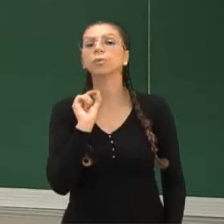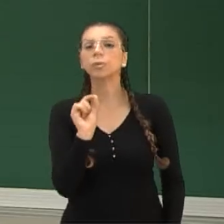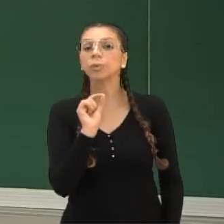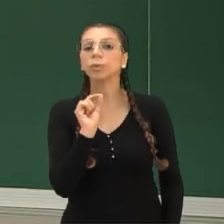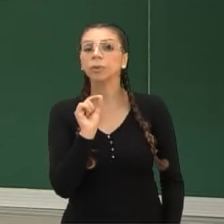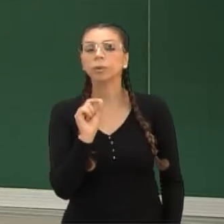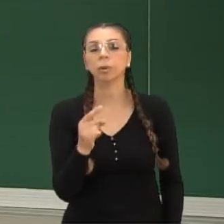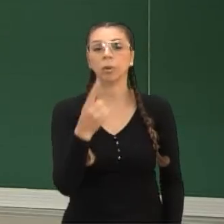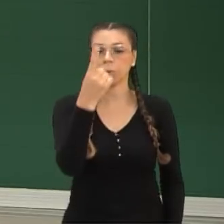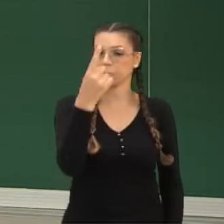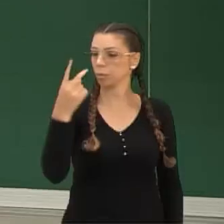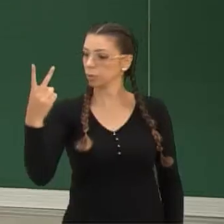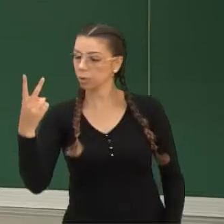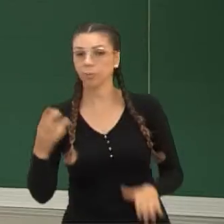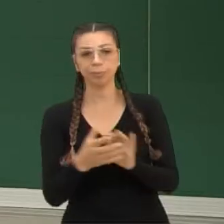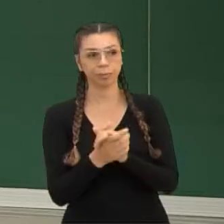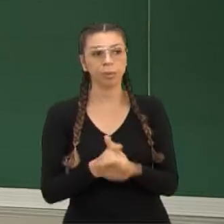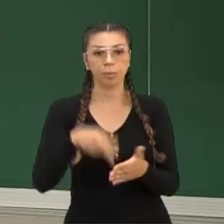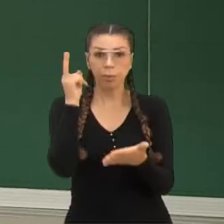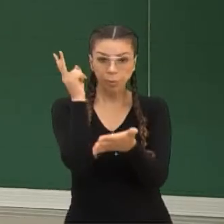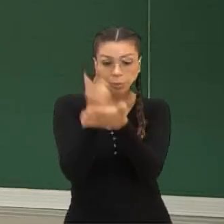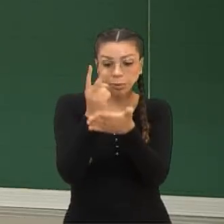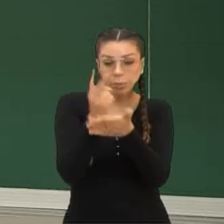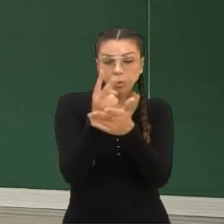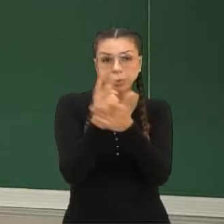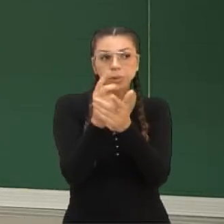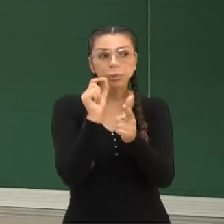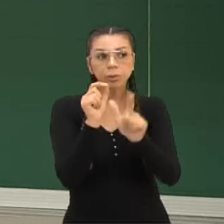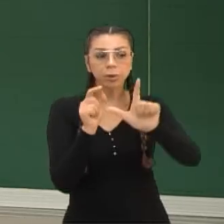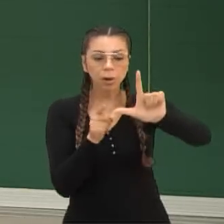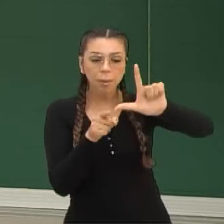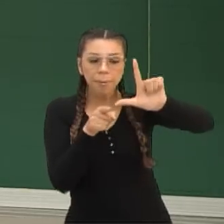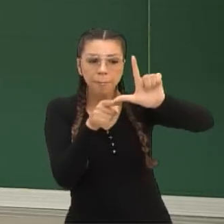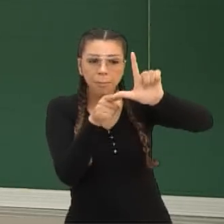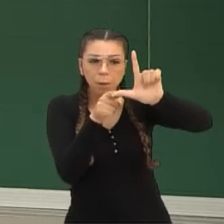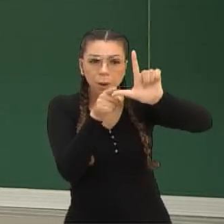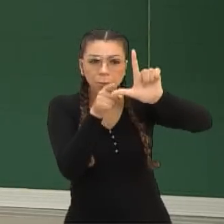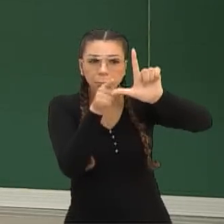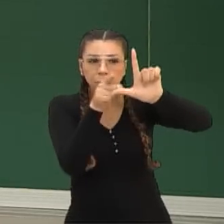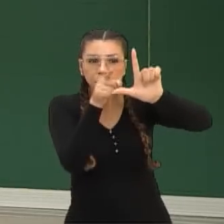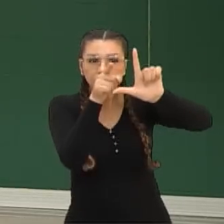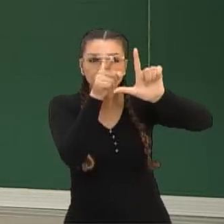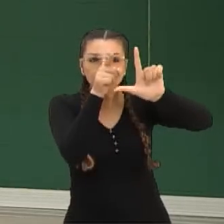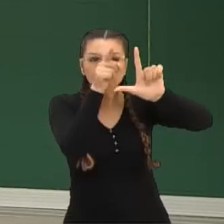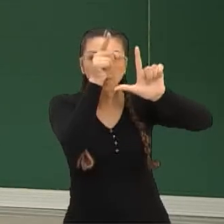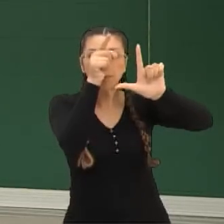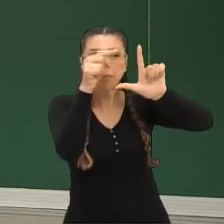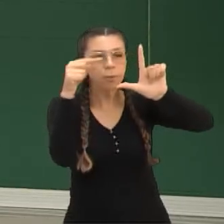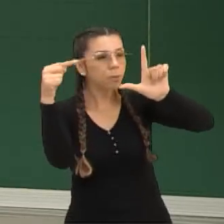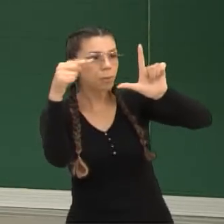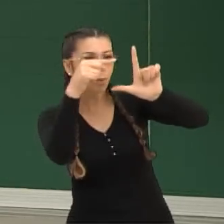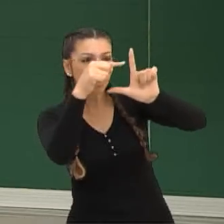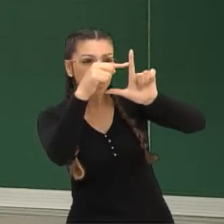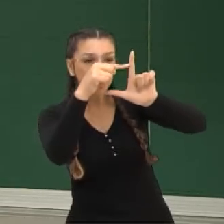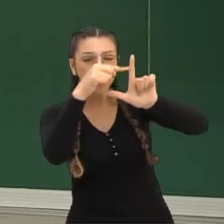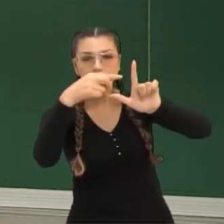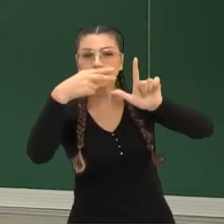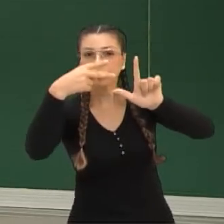2. Ah, então eu continuo aqui no 1, só que agora eu vou subir só até o 2. 1 e